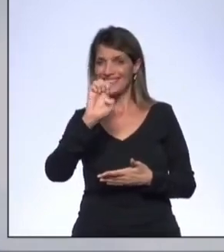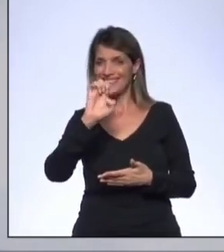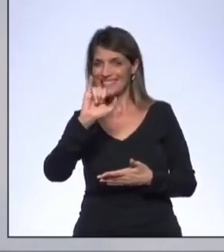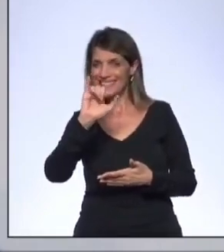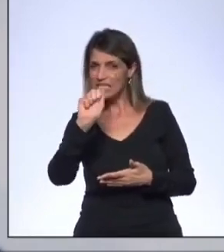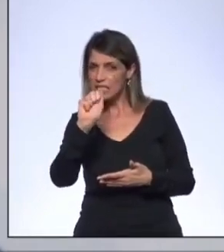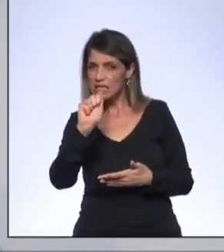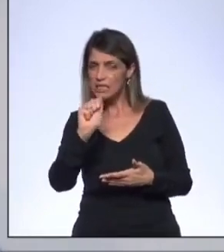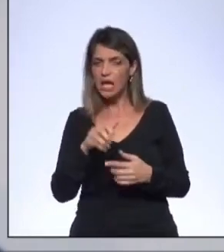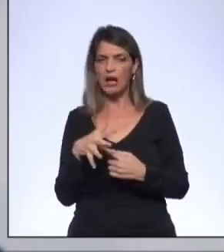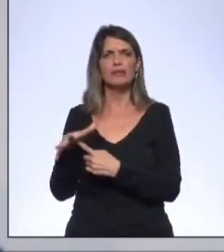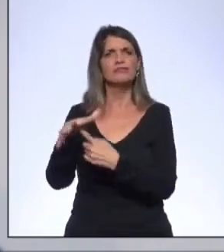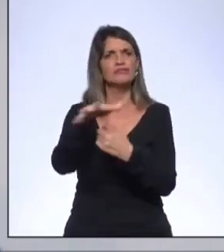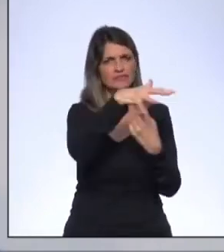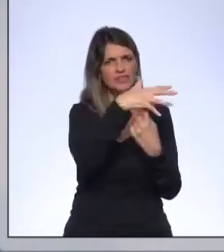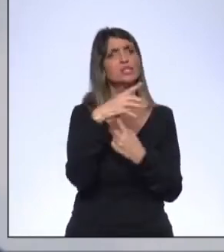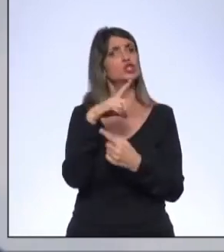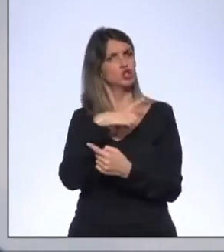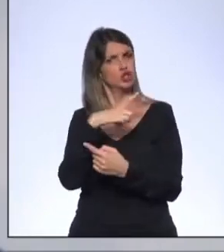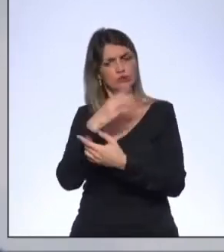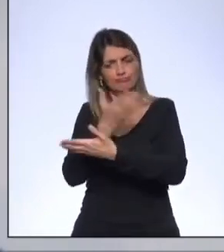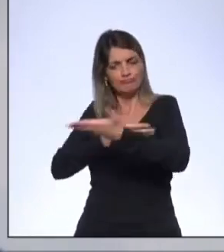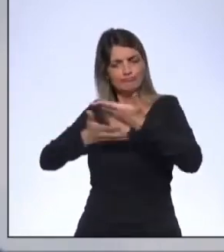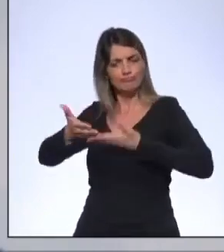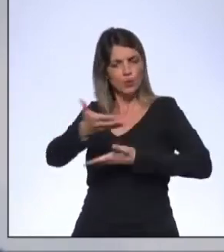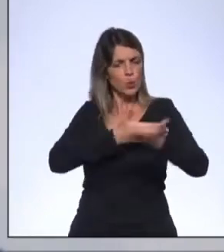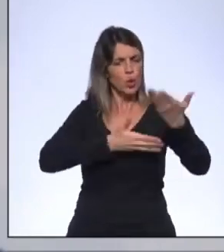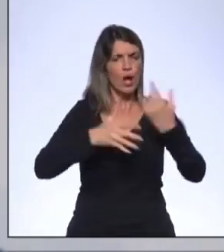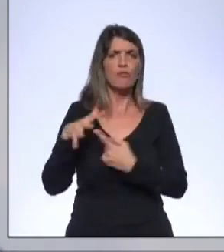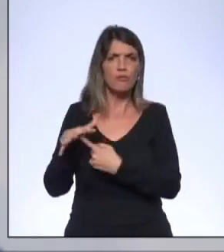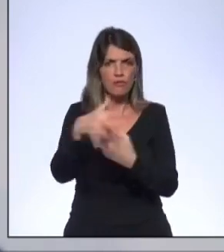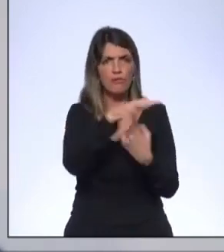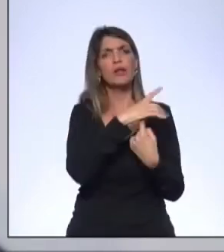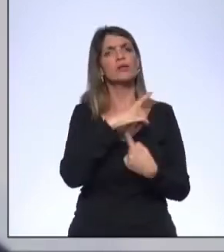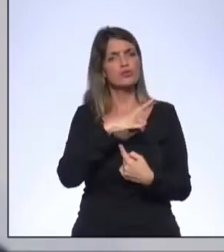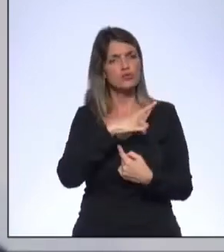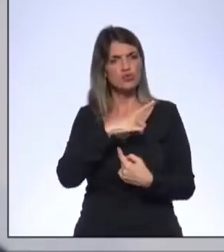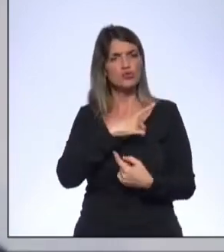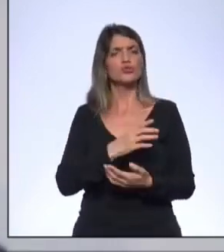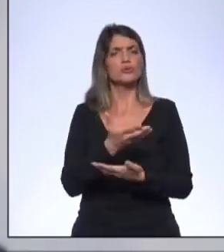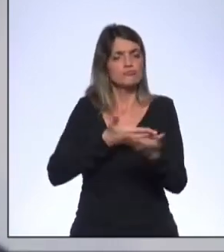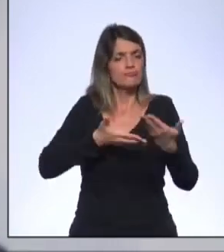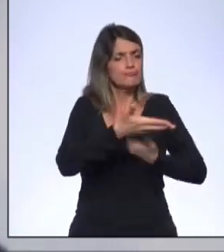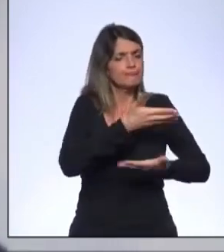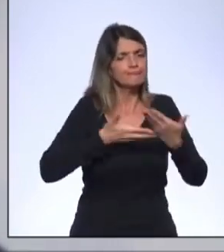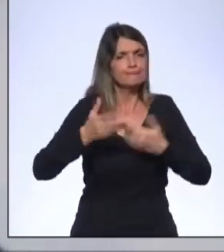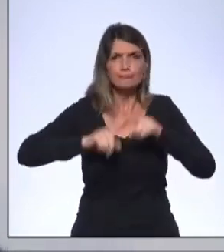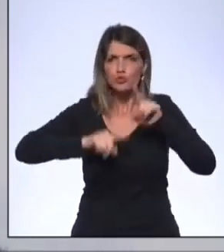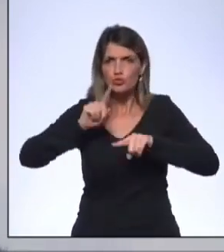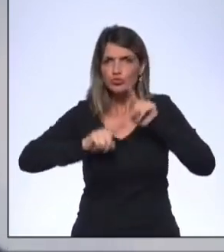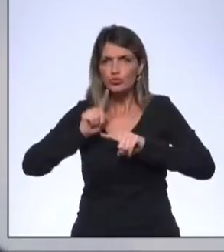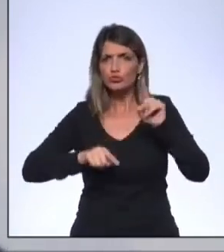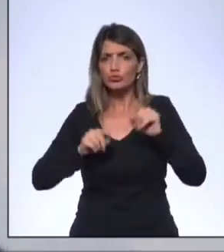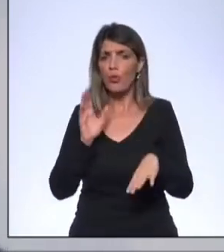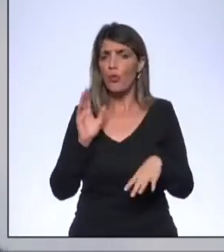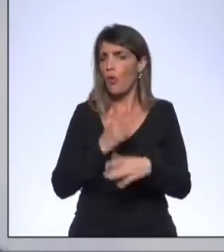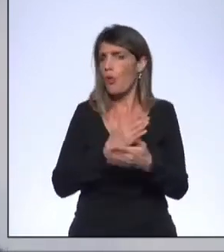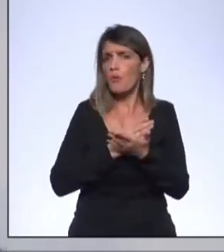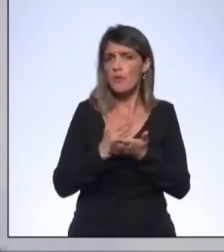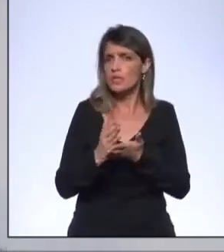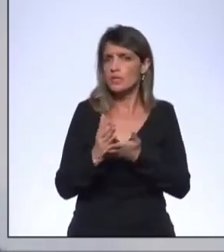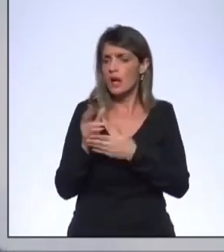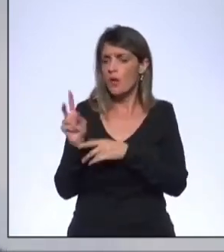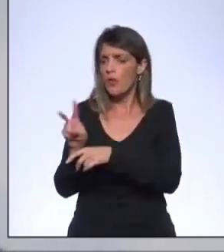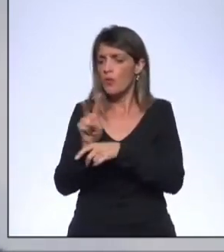essas feirinhas que ocorriam ali à base de troca, certo? Eles começaram a proteger essas regiões,